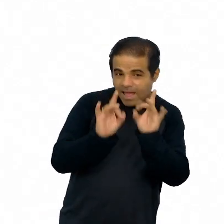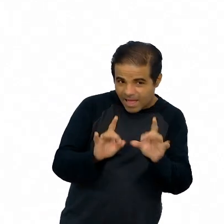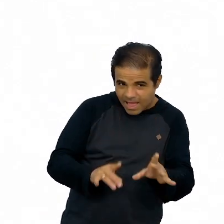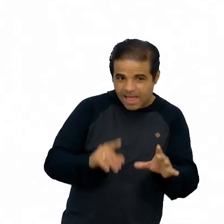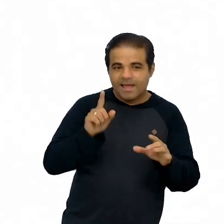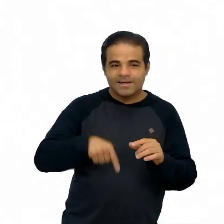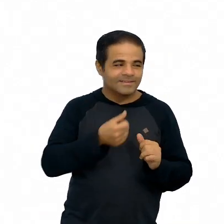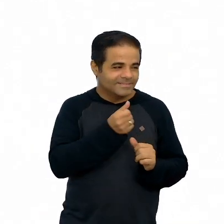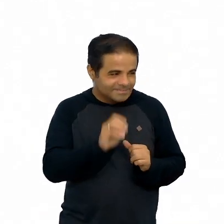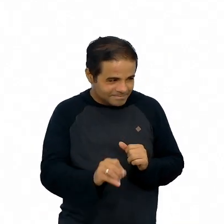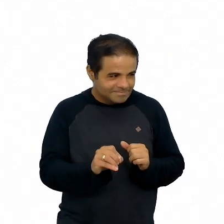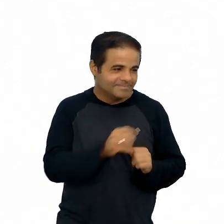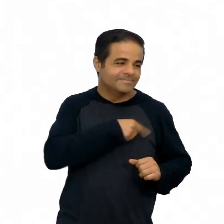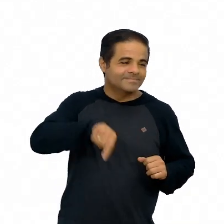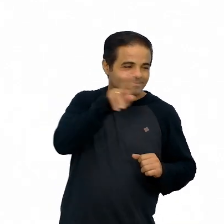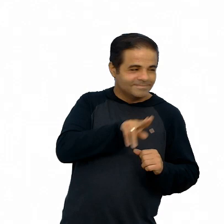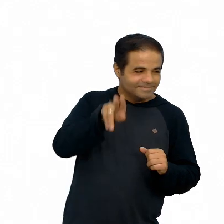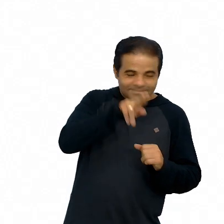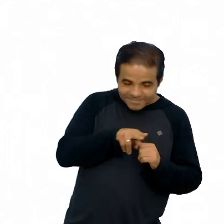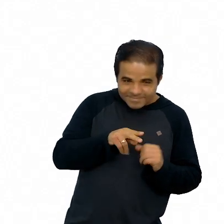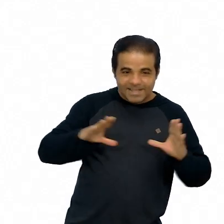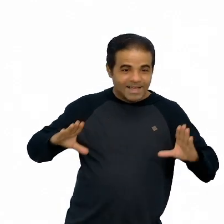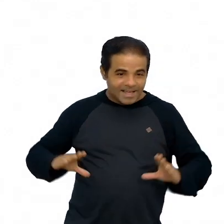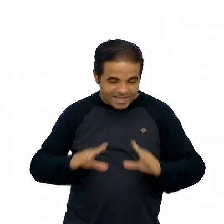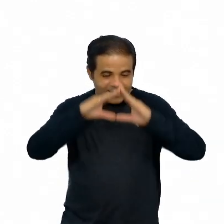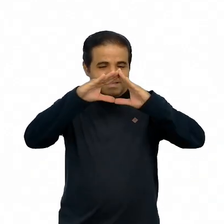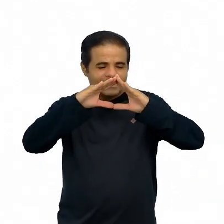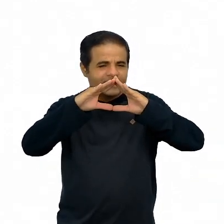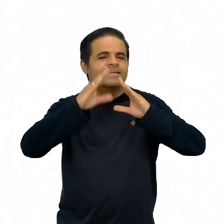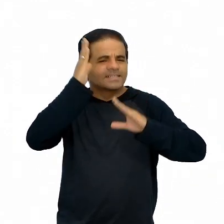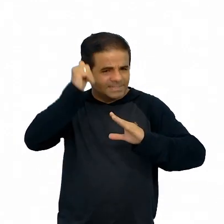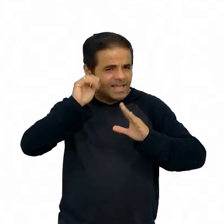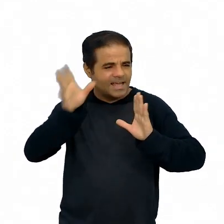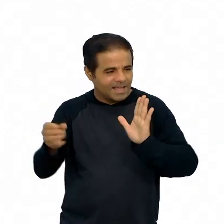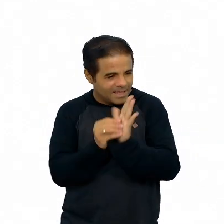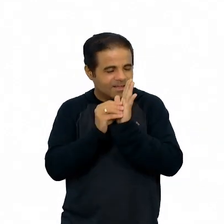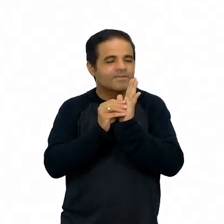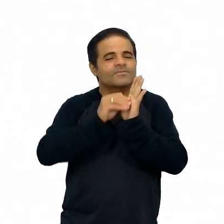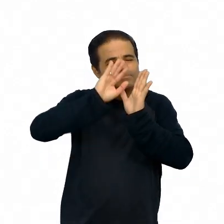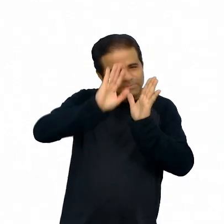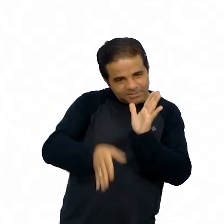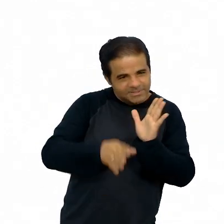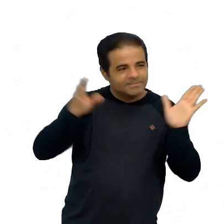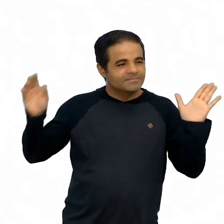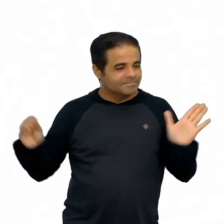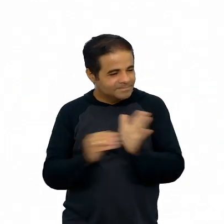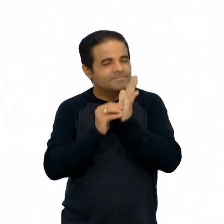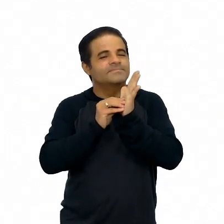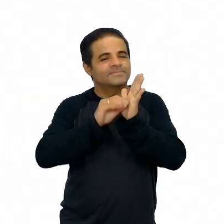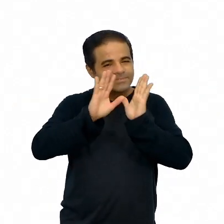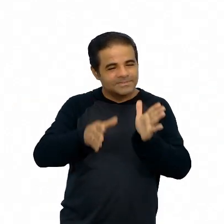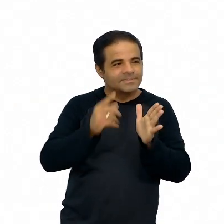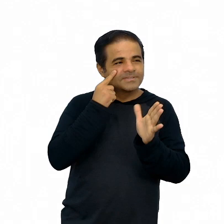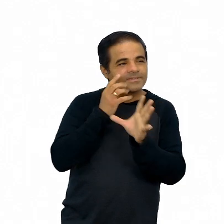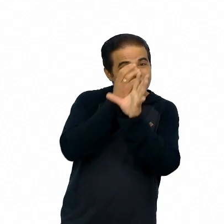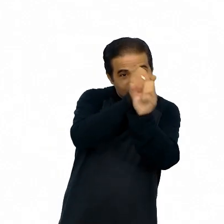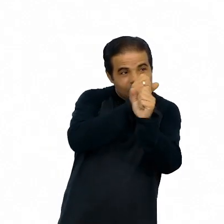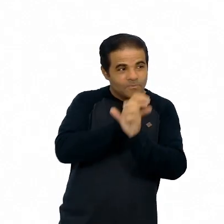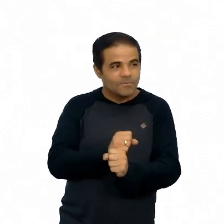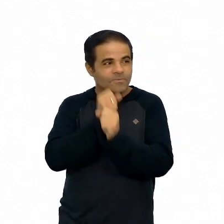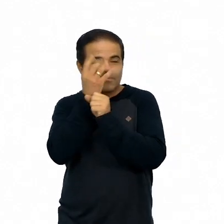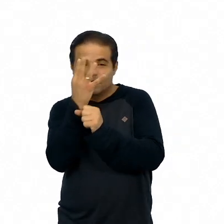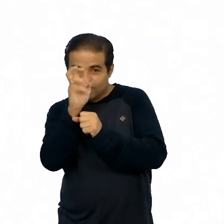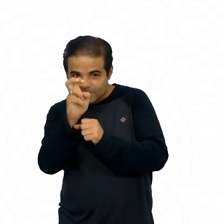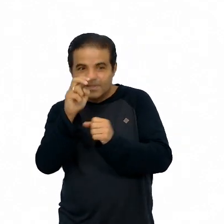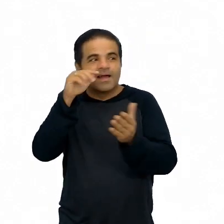vale 60? Usando o quê? Um triângulo equilátero? Ou será que ele já colocou para nós que esse ângulo aí, cada um deles vale 45, o outro